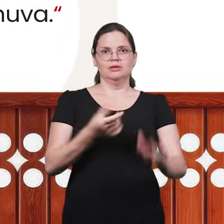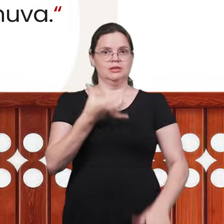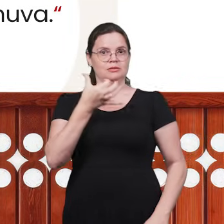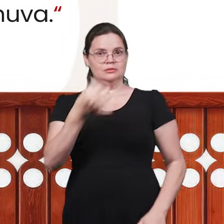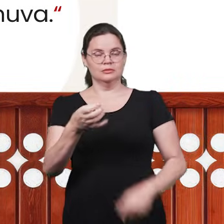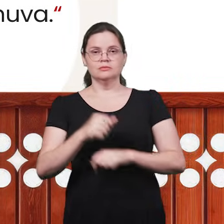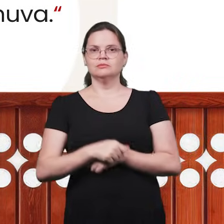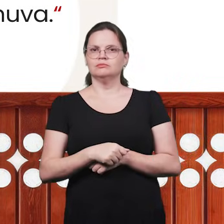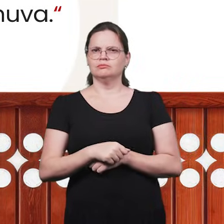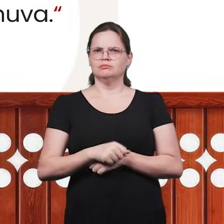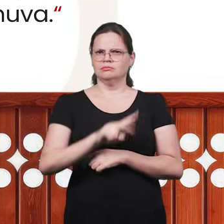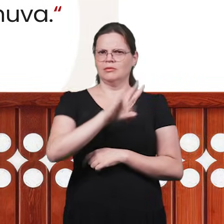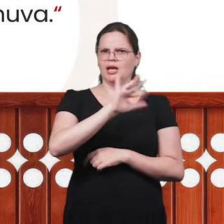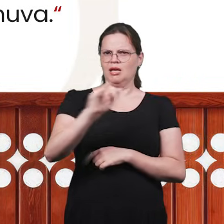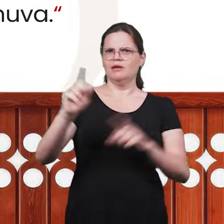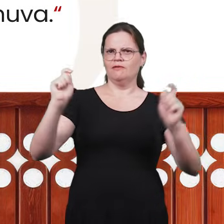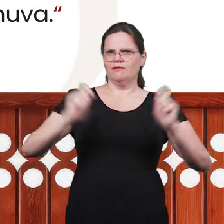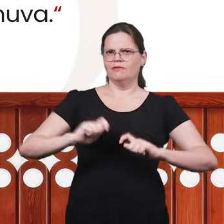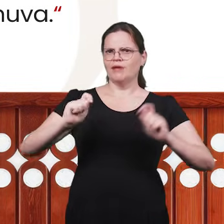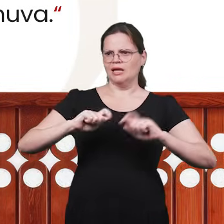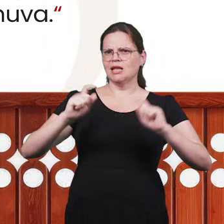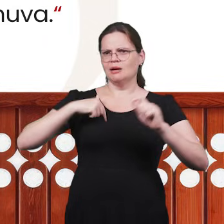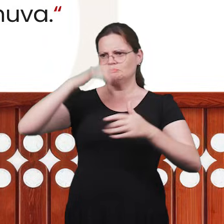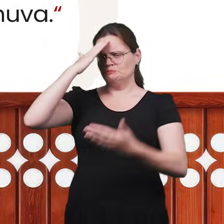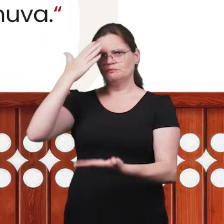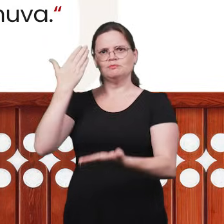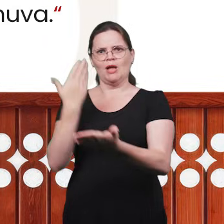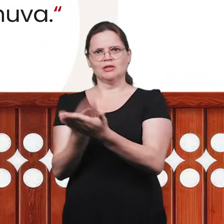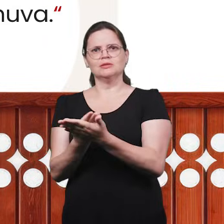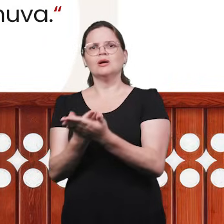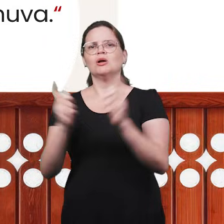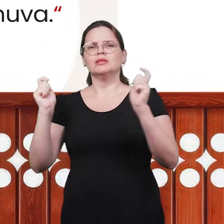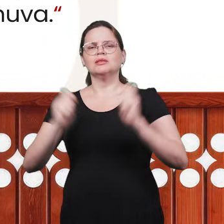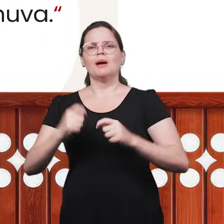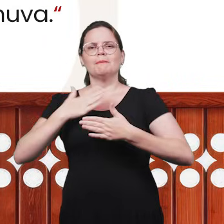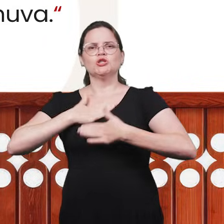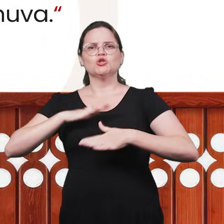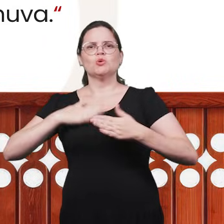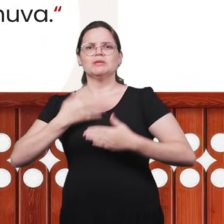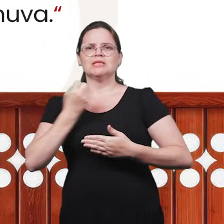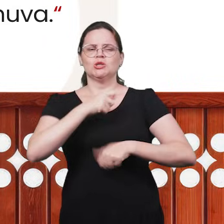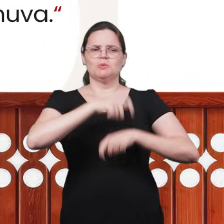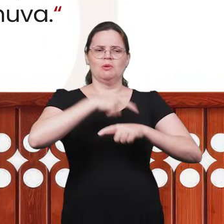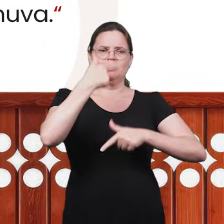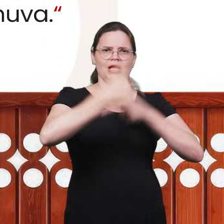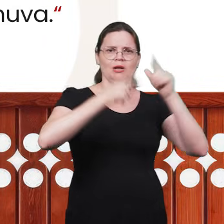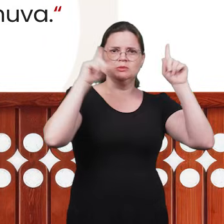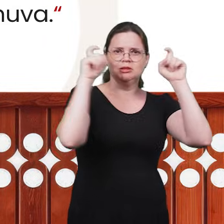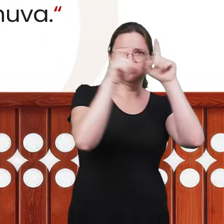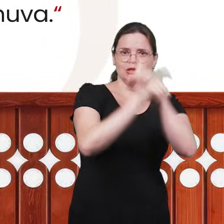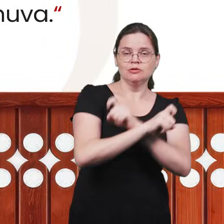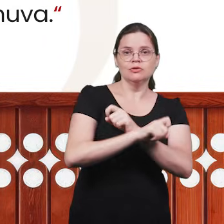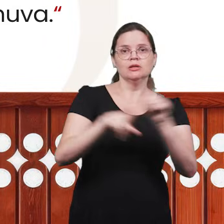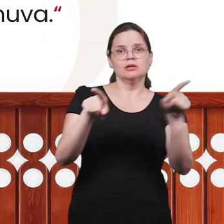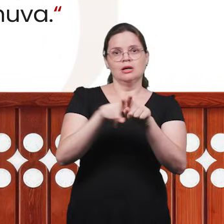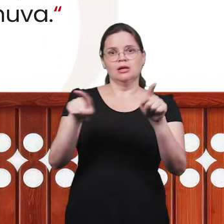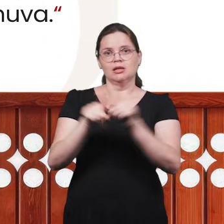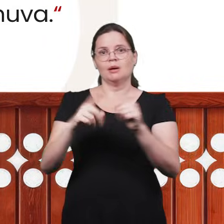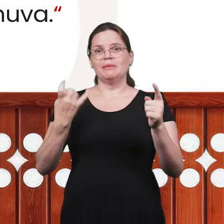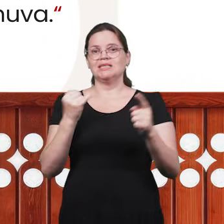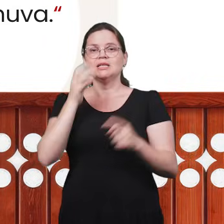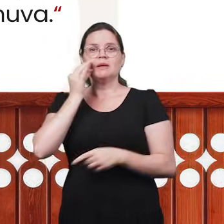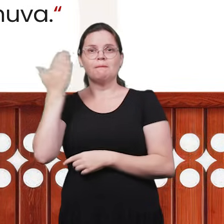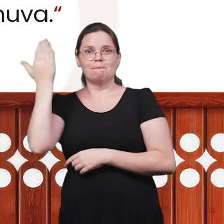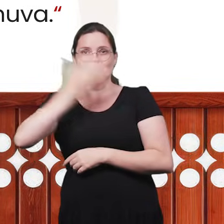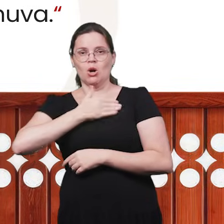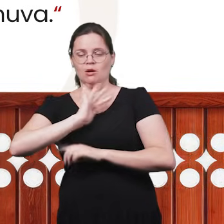um tabernáculo para a sombra contra o calor do dia e para refúgio e esconderijo contra a tempestade e contra